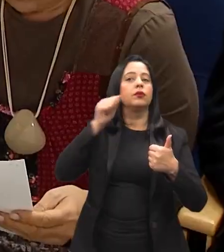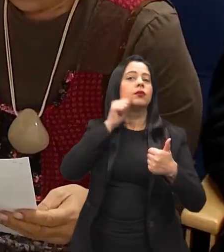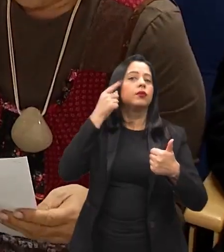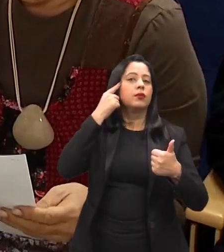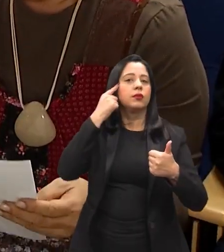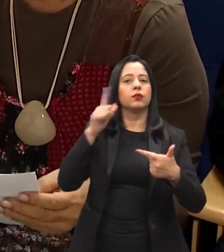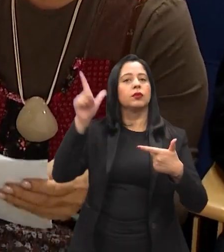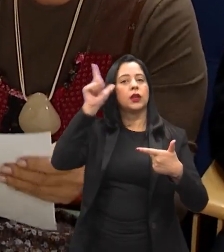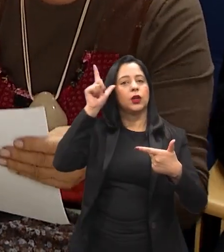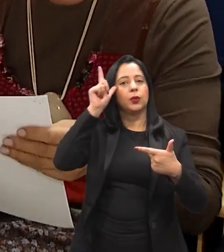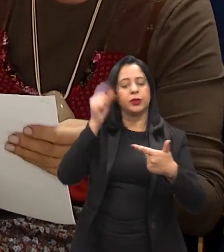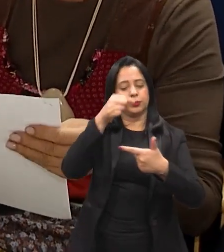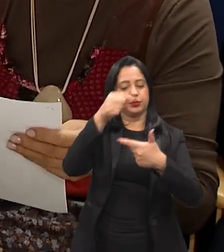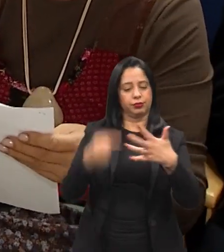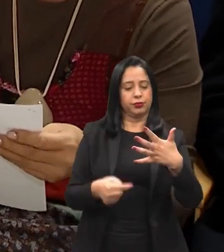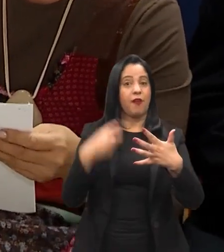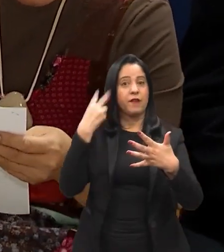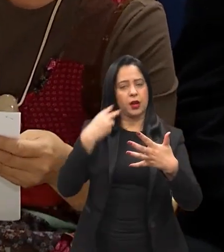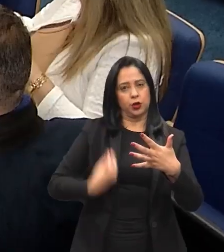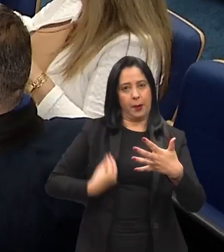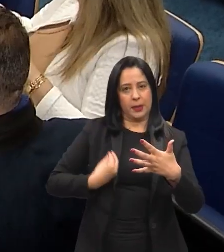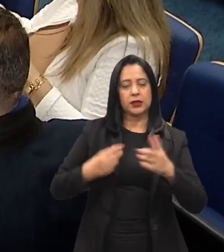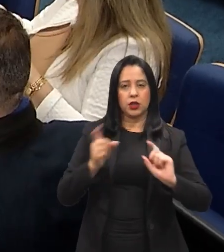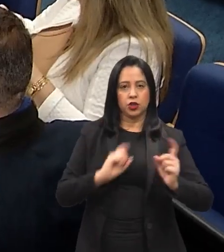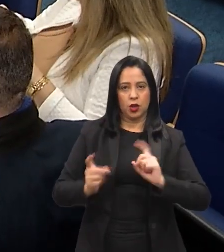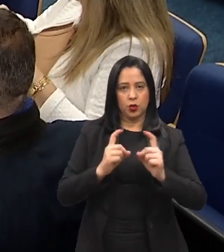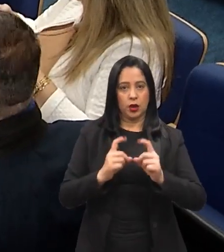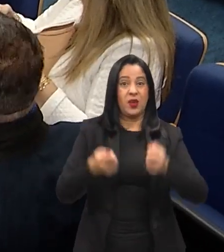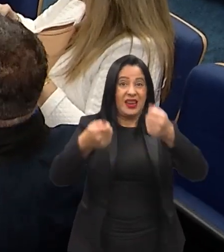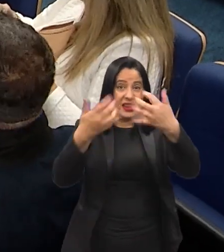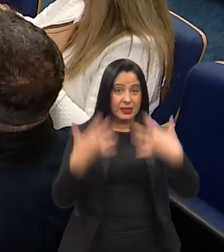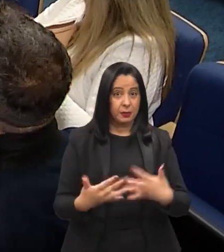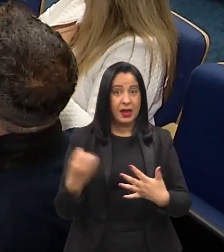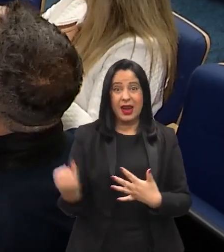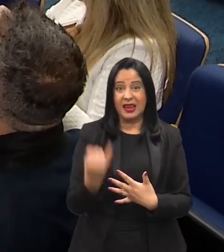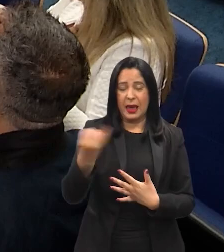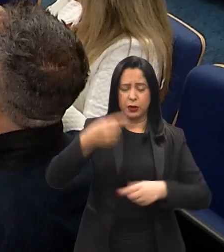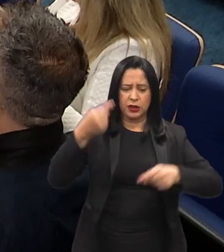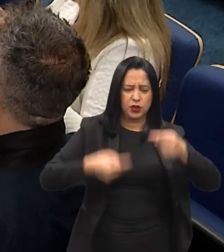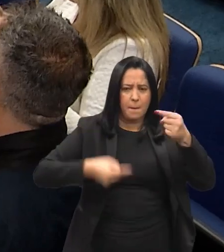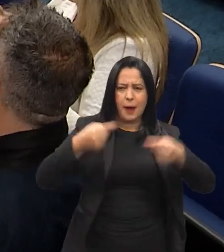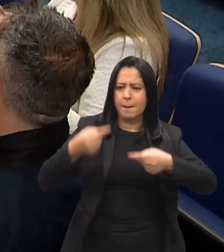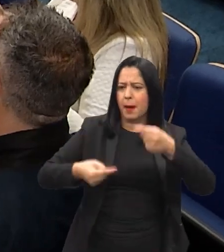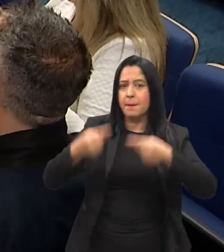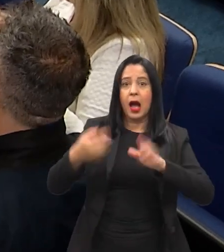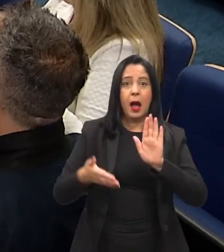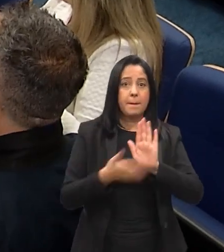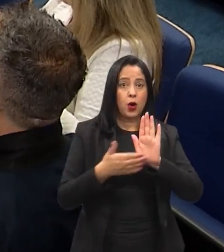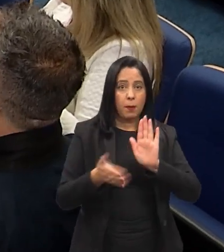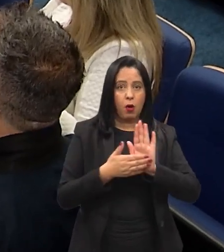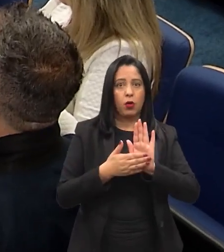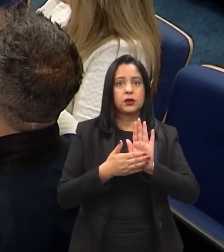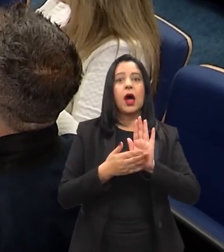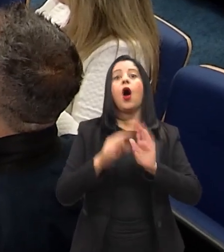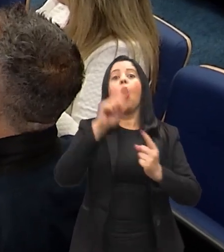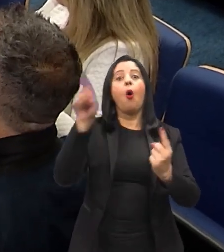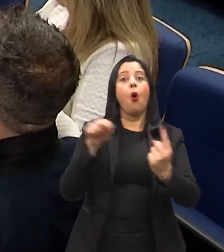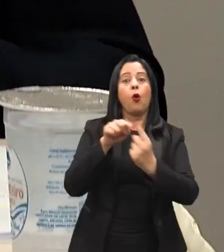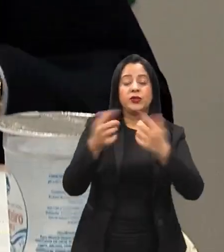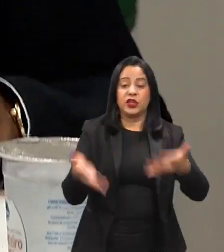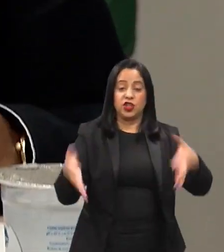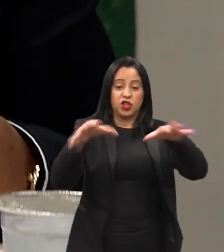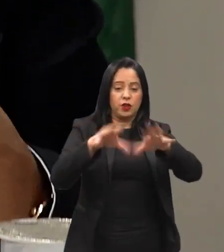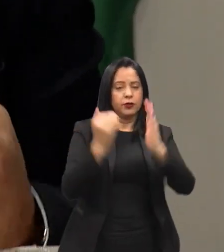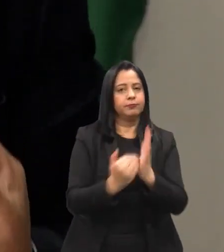Camargo, Amélia Naomi e Lino Bispo. Os parlamentares destacaram a importância de debater propostas que ampliem a